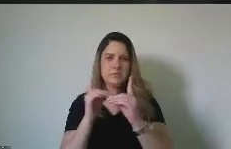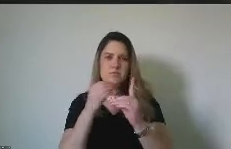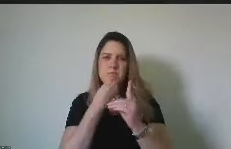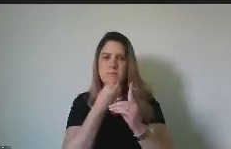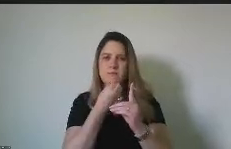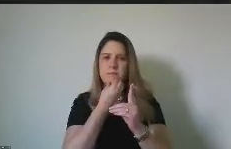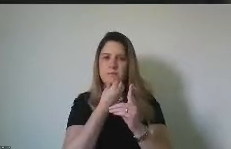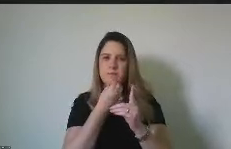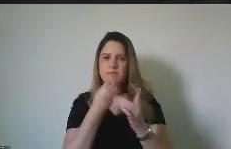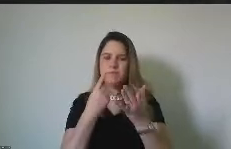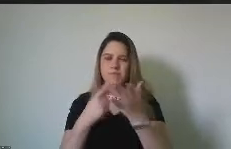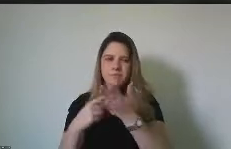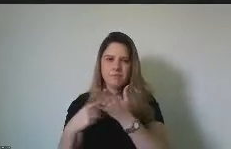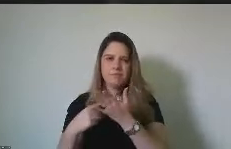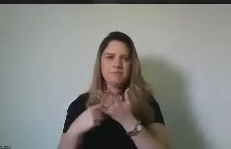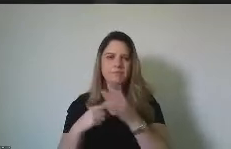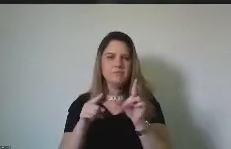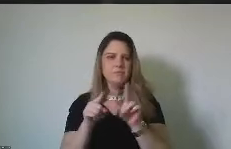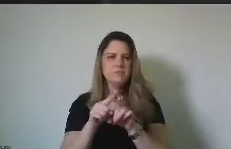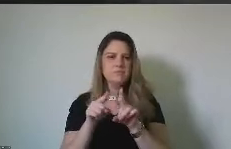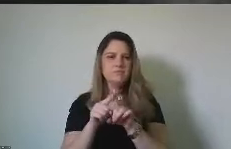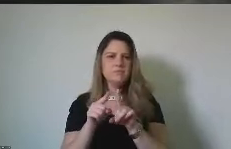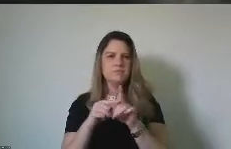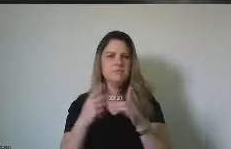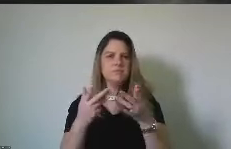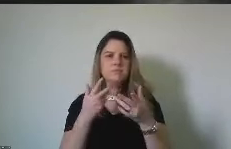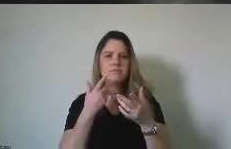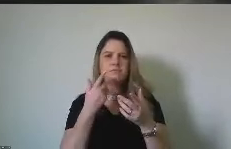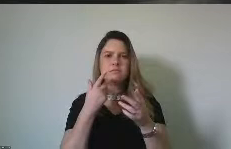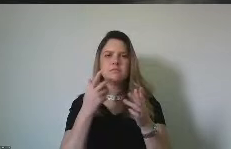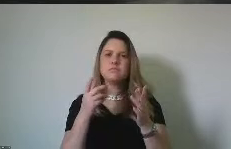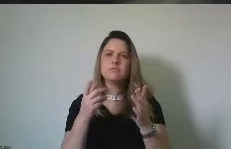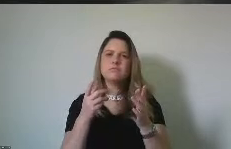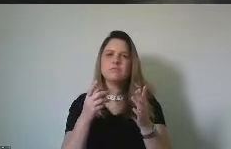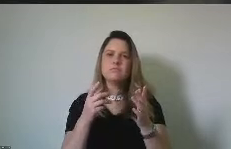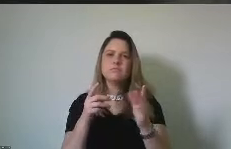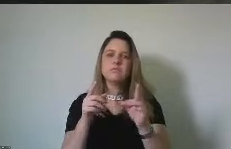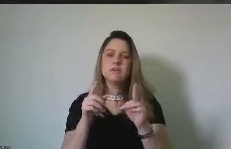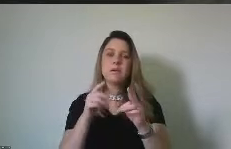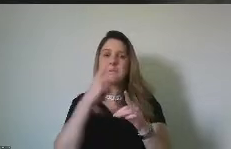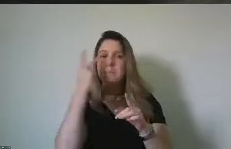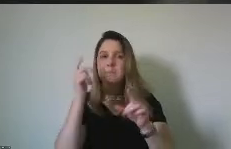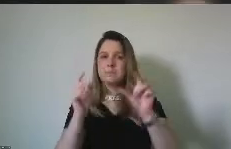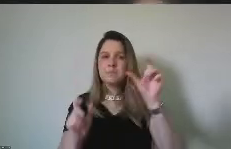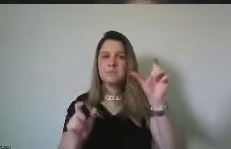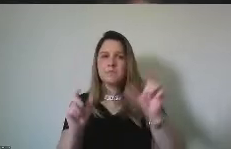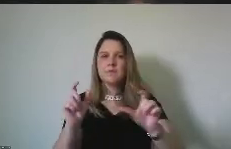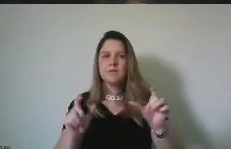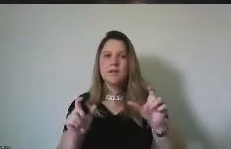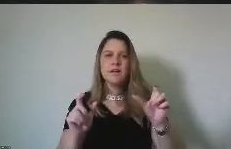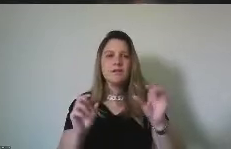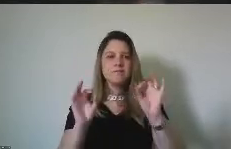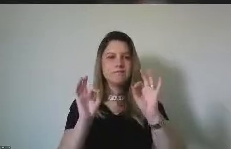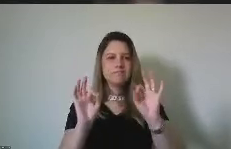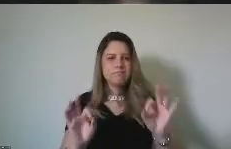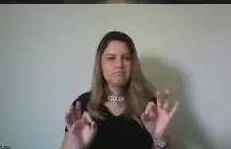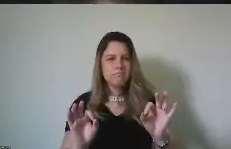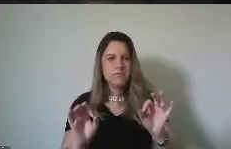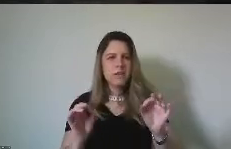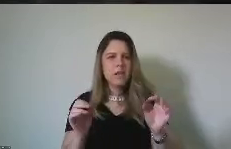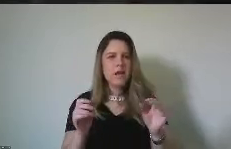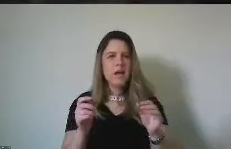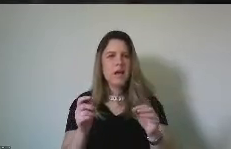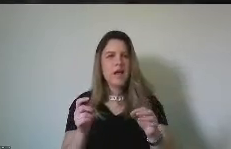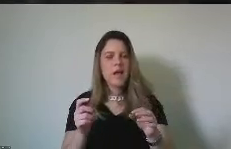Gênesis e anel recentemente abriu uma consulta pública para de fato apertar um pouco os